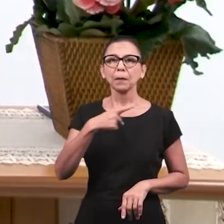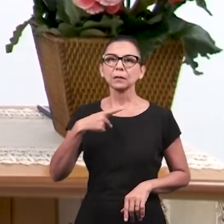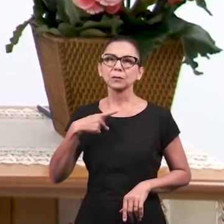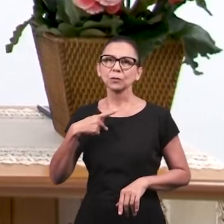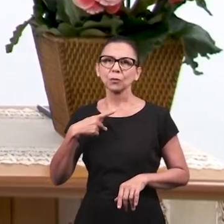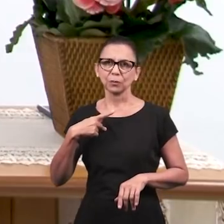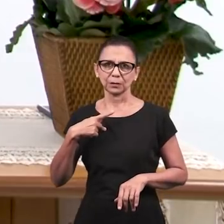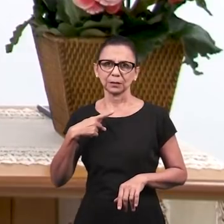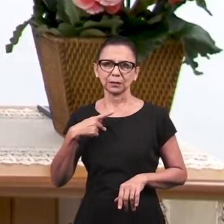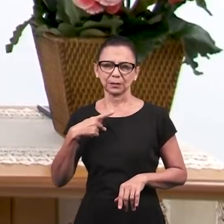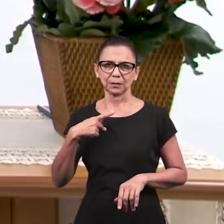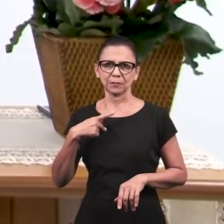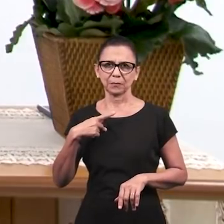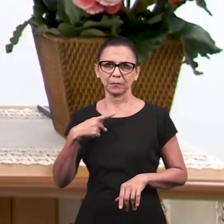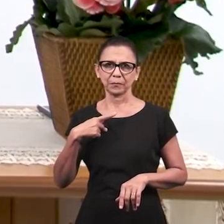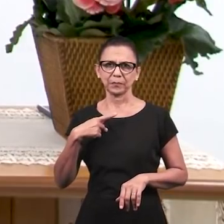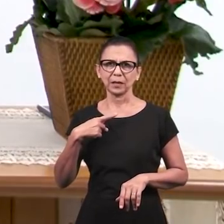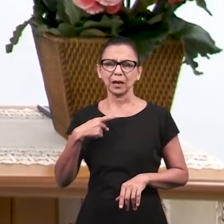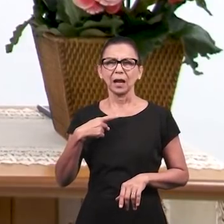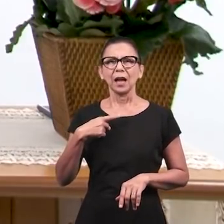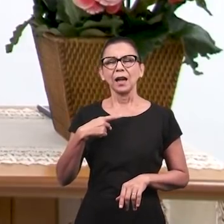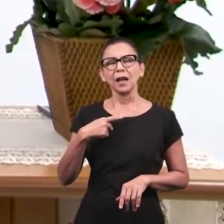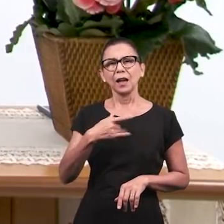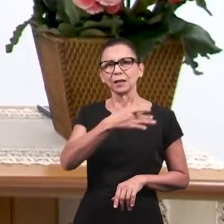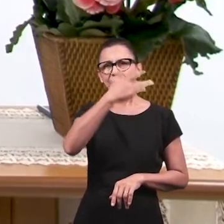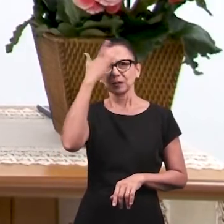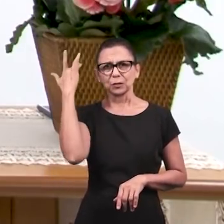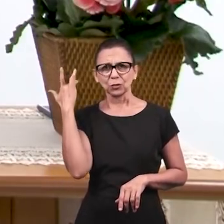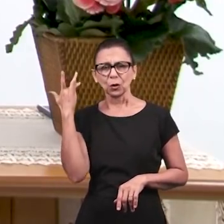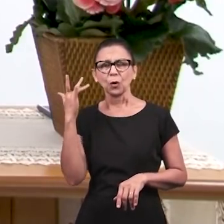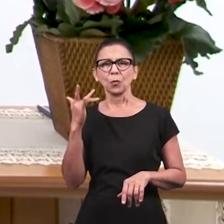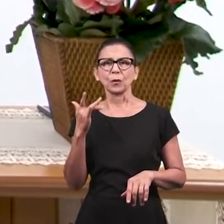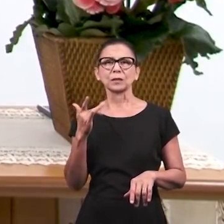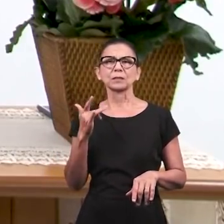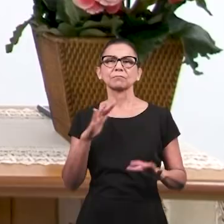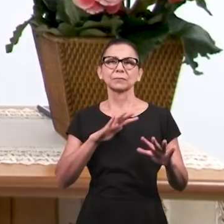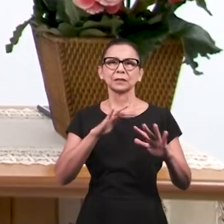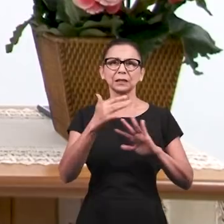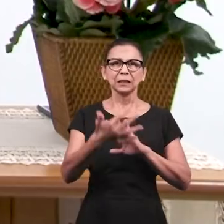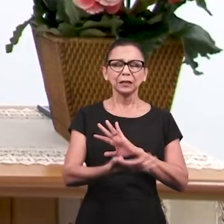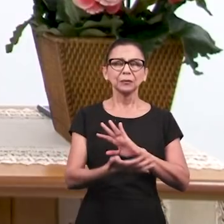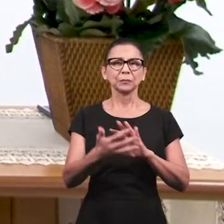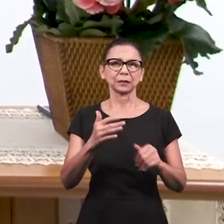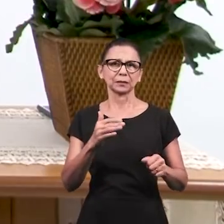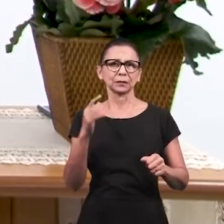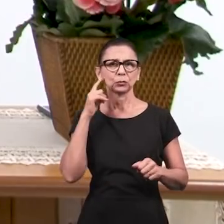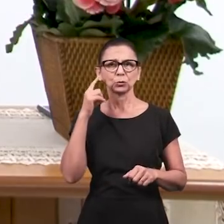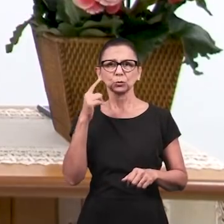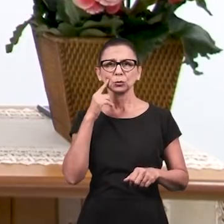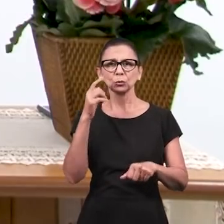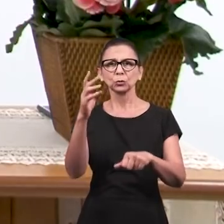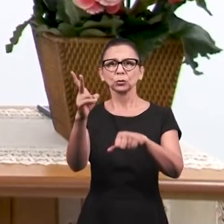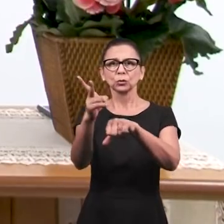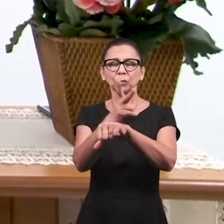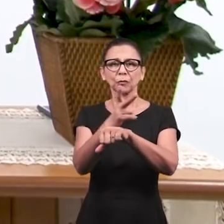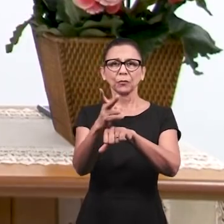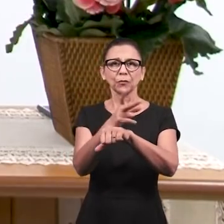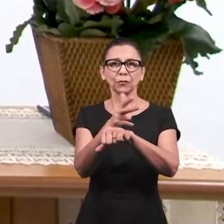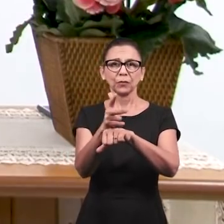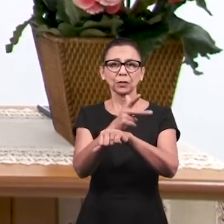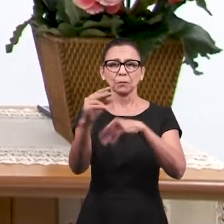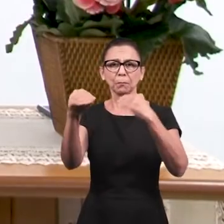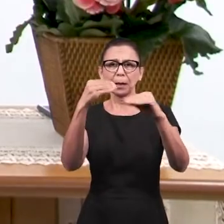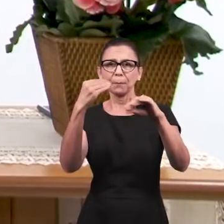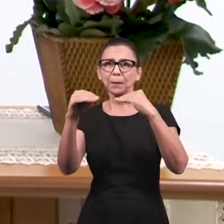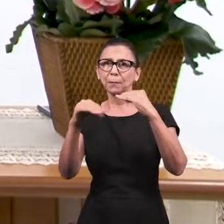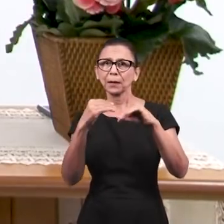aos pastores que incentivem aos irmãos que trabalham com Libras e os surdos que enviem os seus vídeos para que este trabalho seja